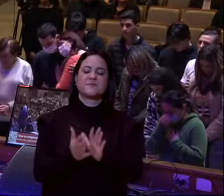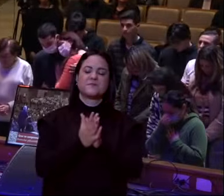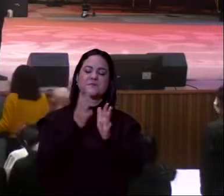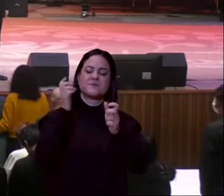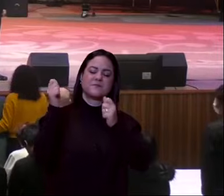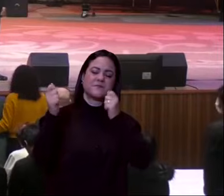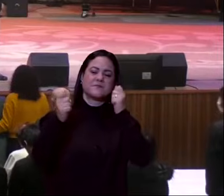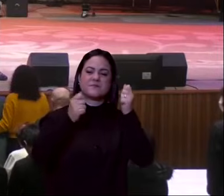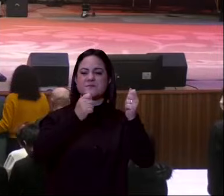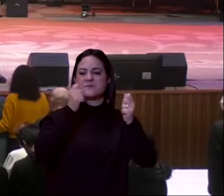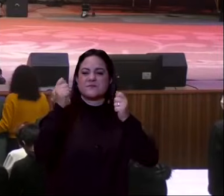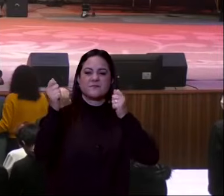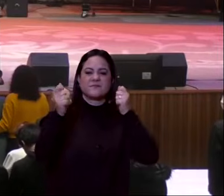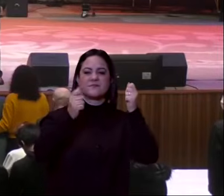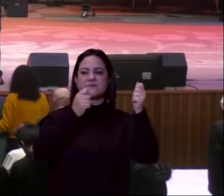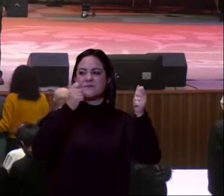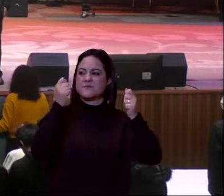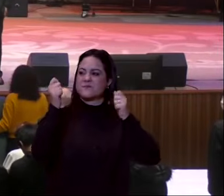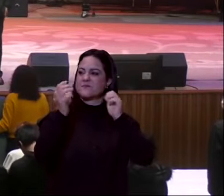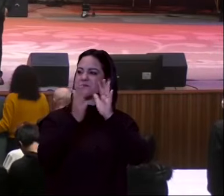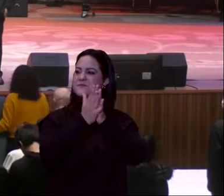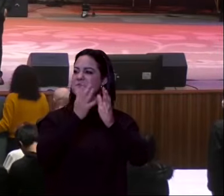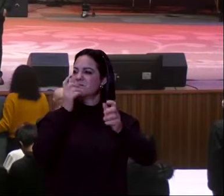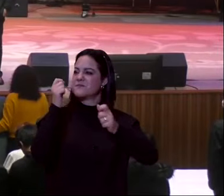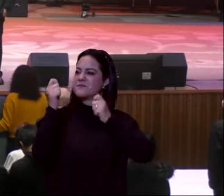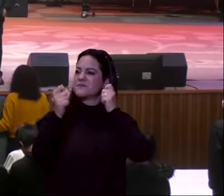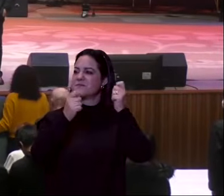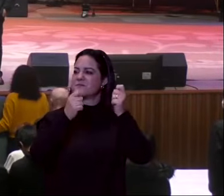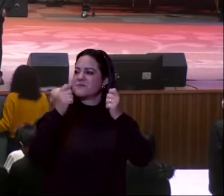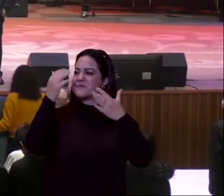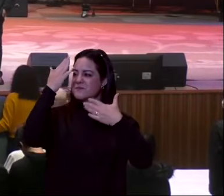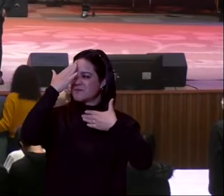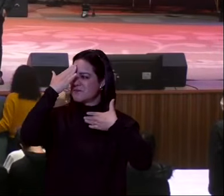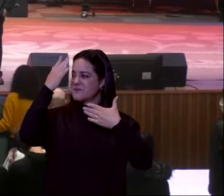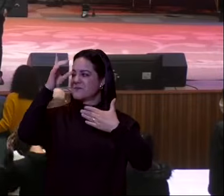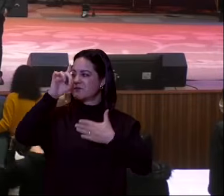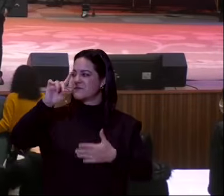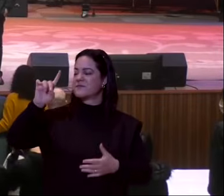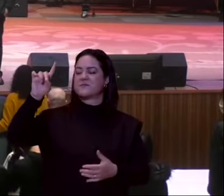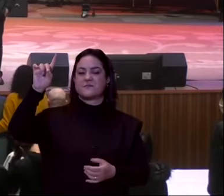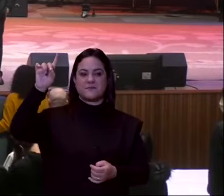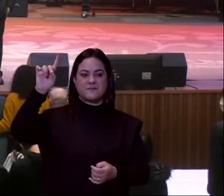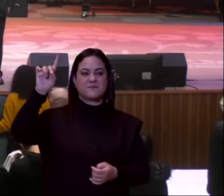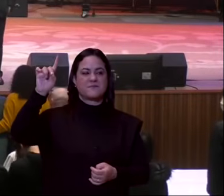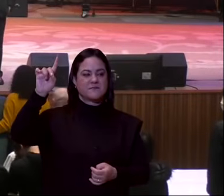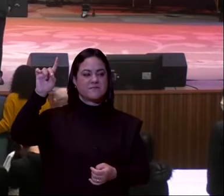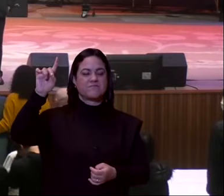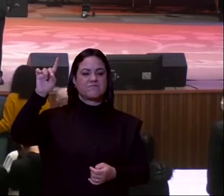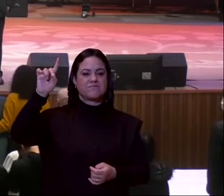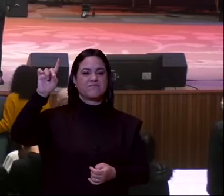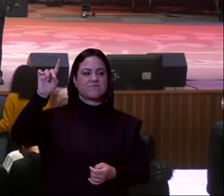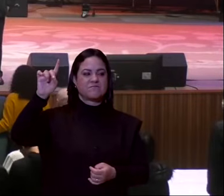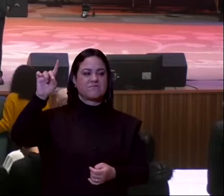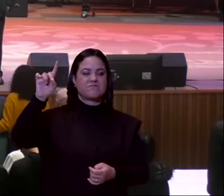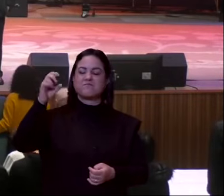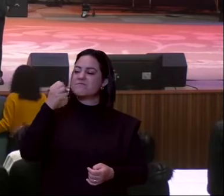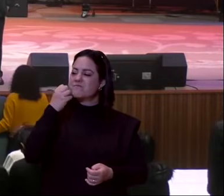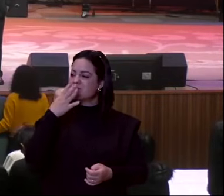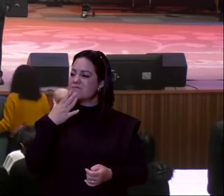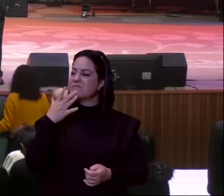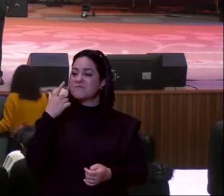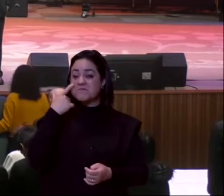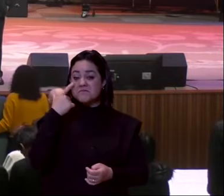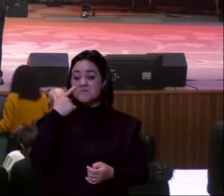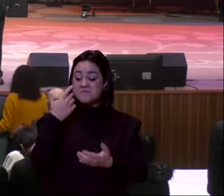Aleluia, aleluia, aleluia. Graças a Deus. Que coisa boa ver vocês aqui, viu?